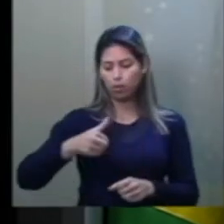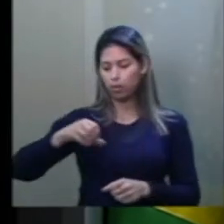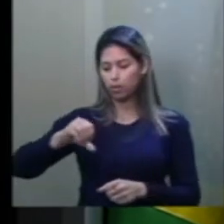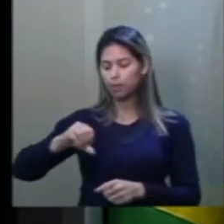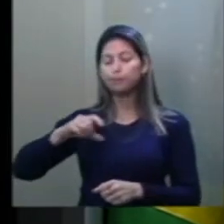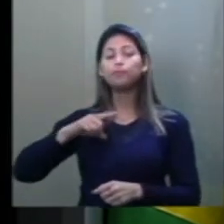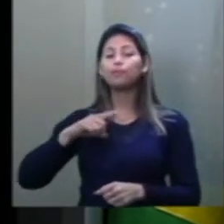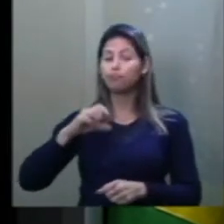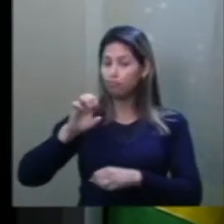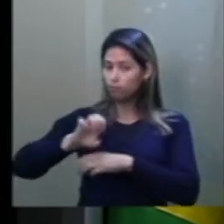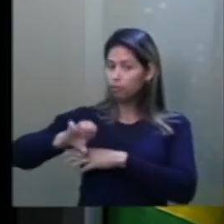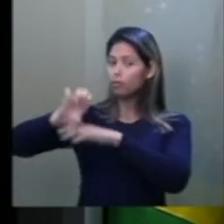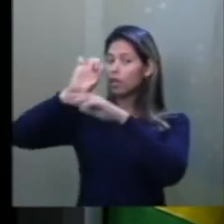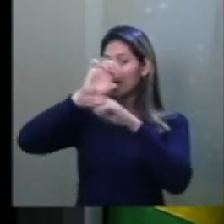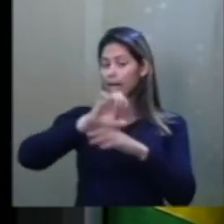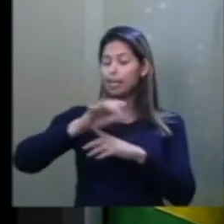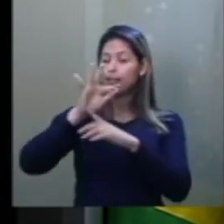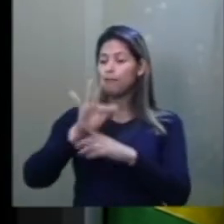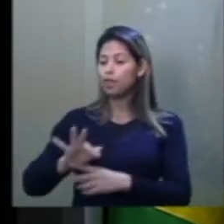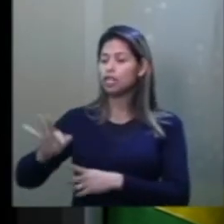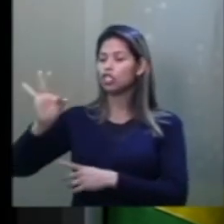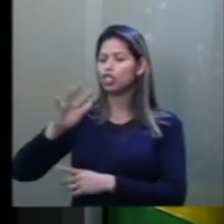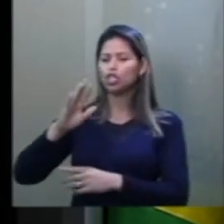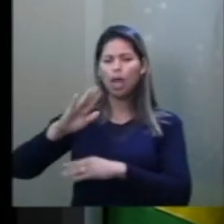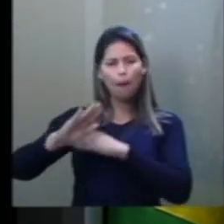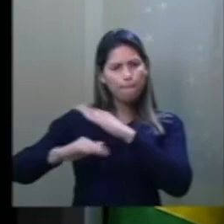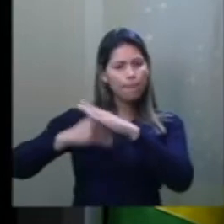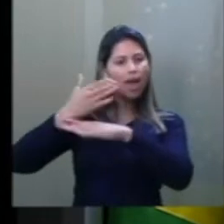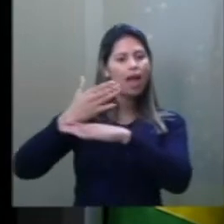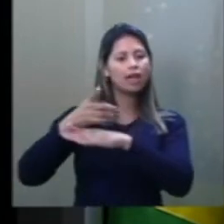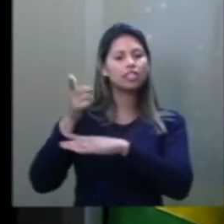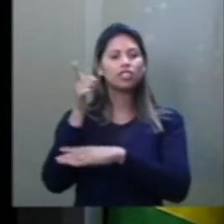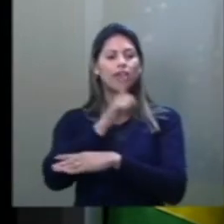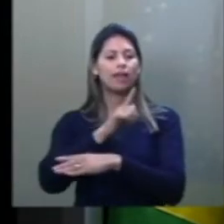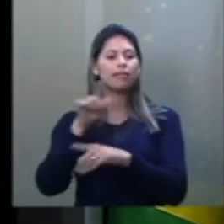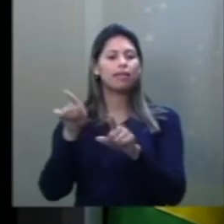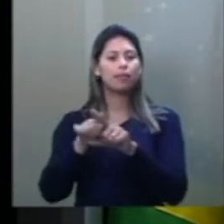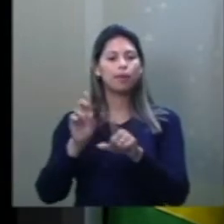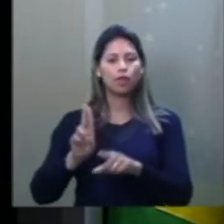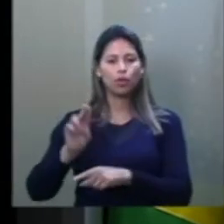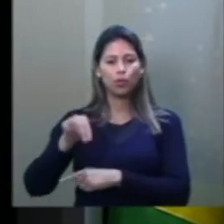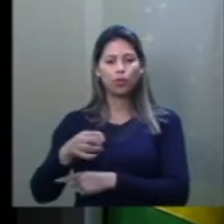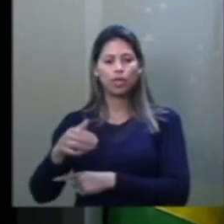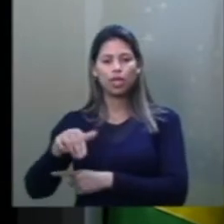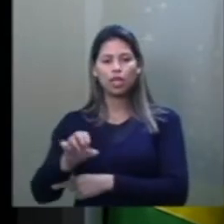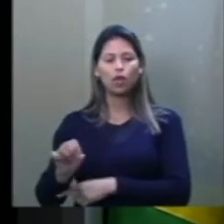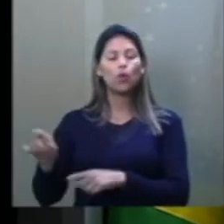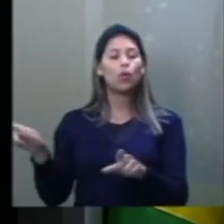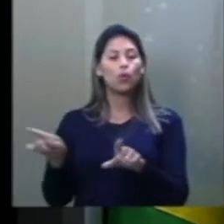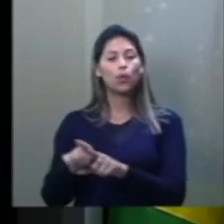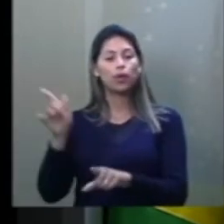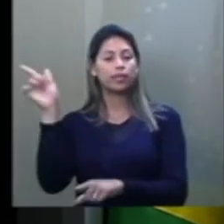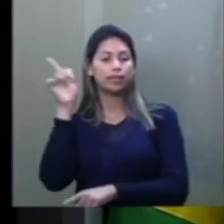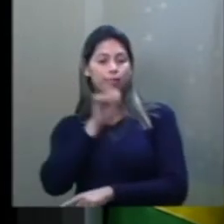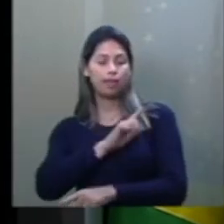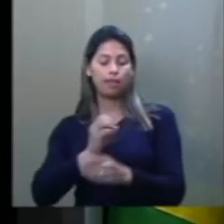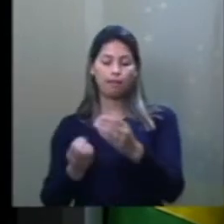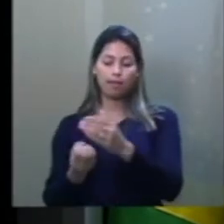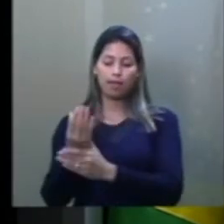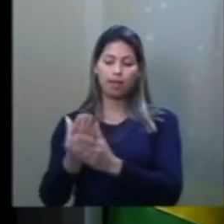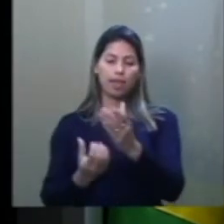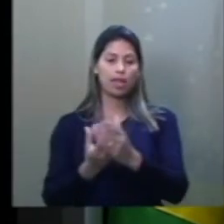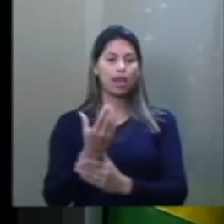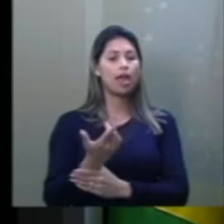estados da federação já estão avançando nessa matéria, de modo que a União também precisa fazer a sua parte, criando a sua nova